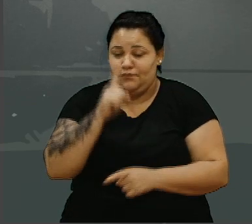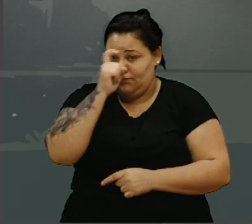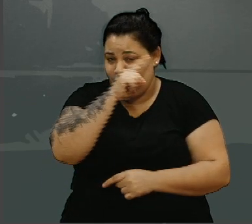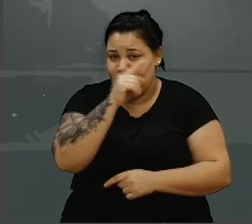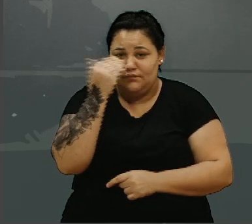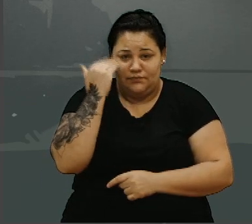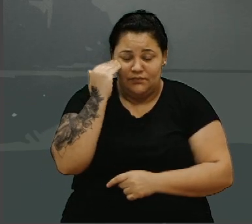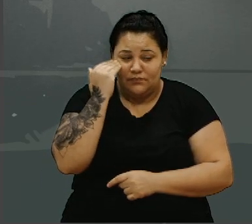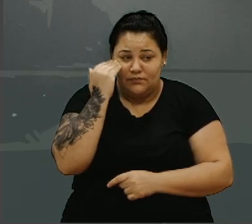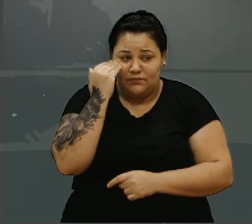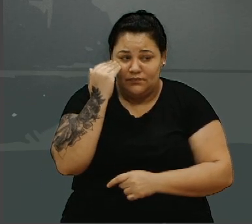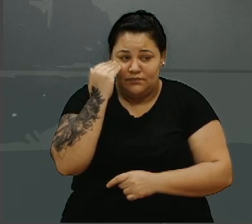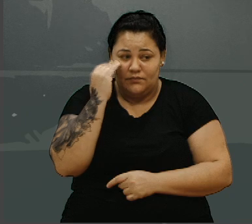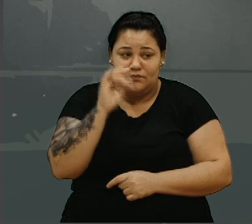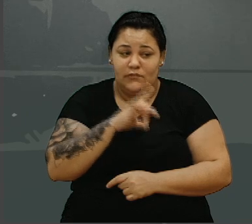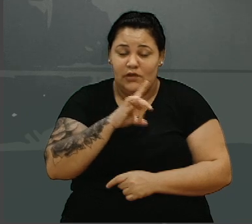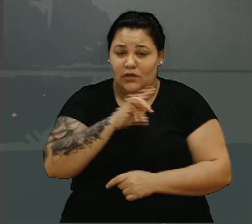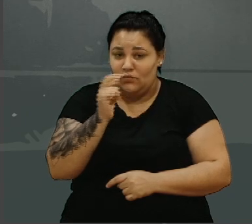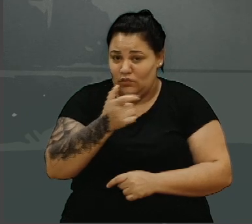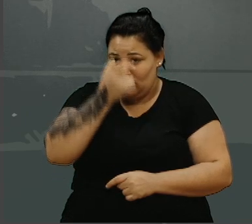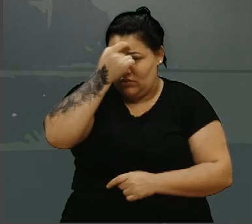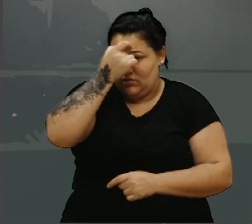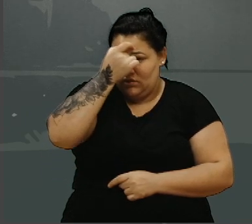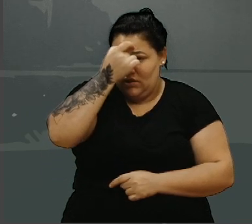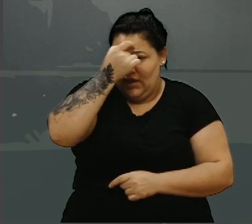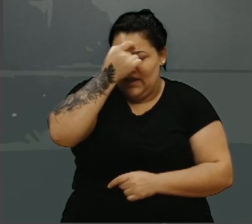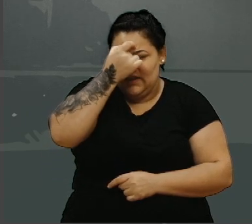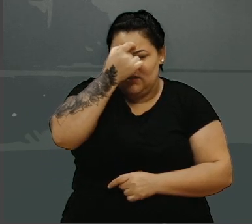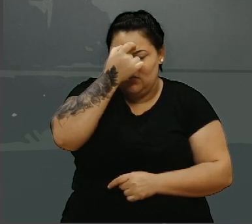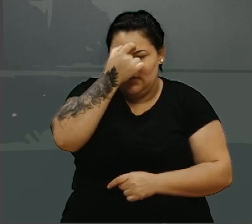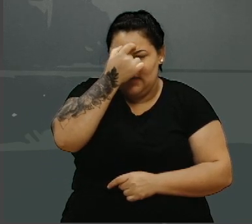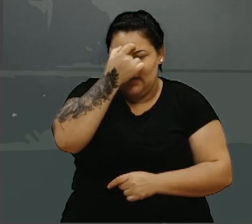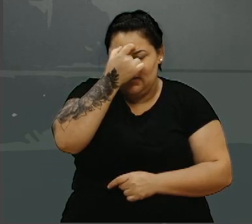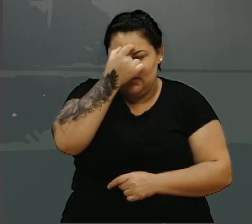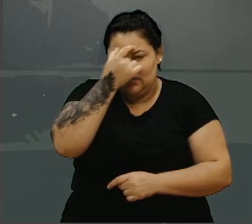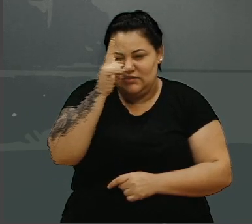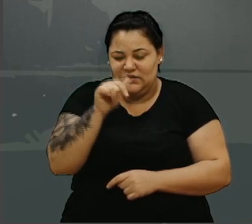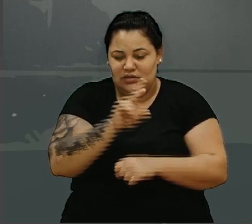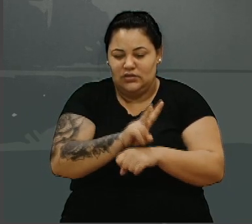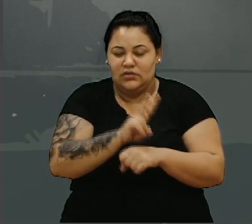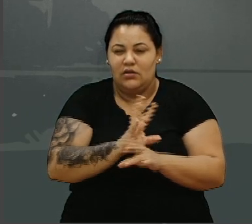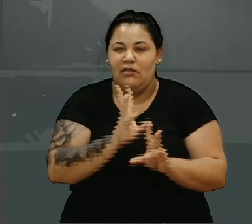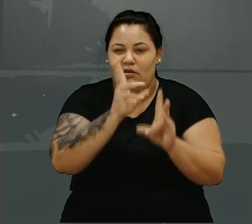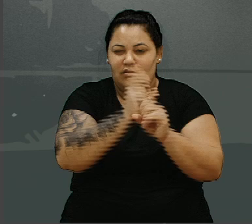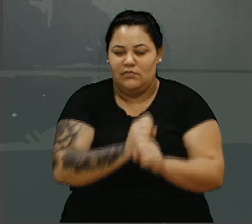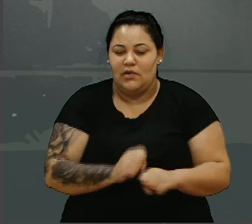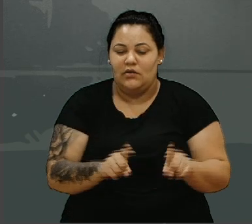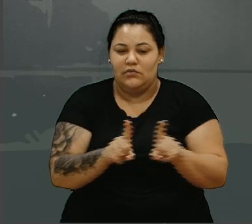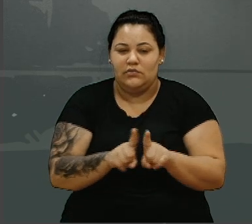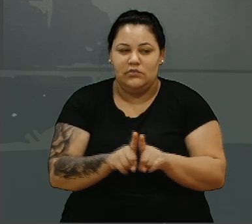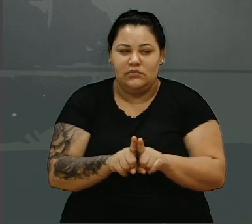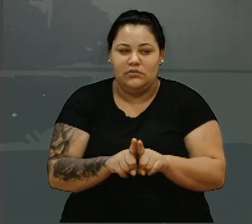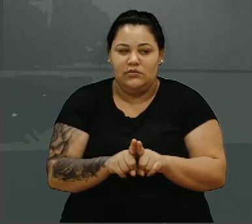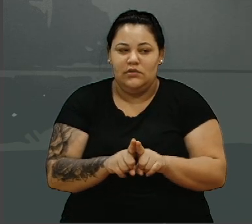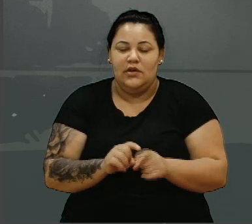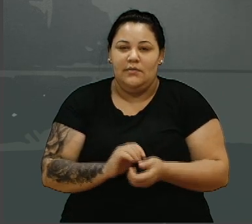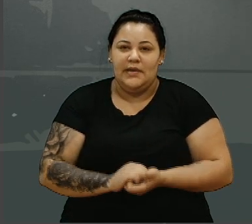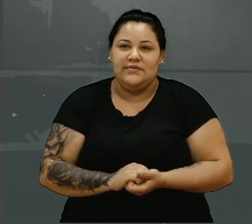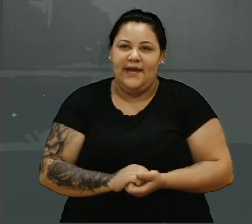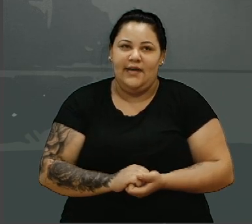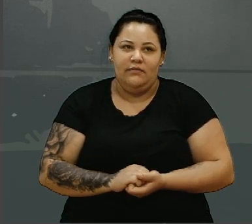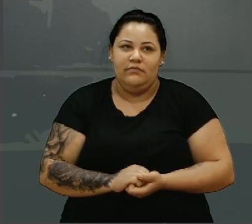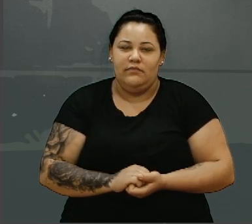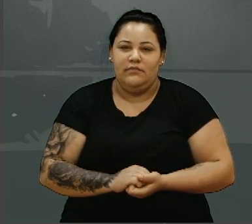há uma grande conscientização em cuidar muito bem até dos seus animaizinhos, né?